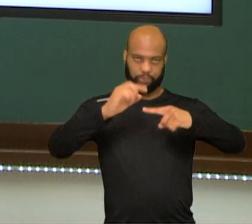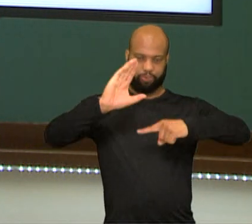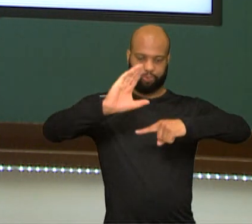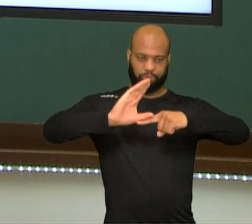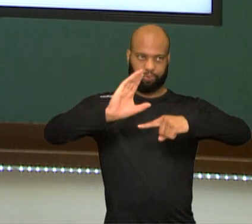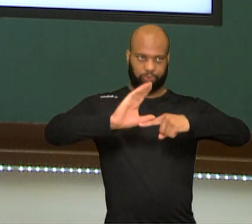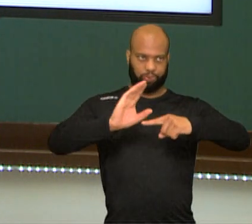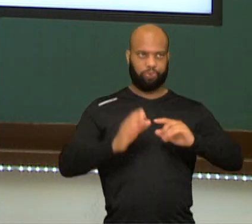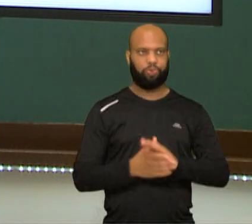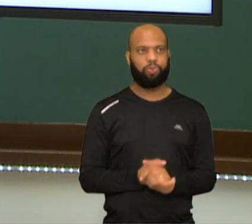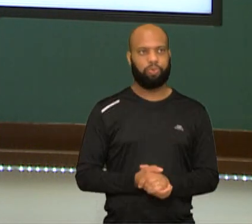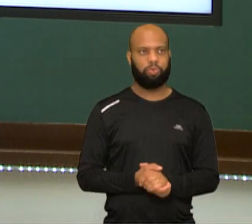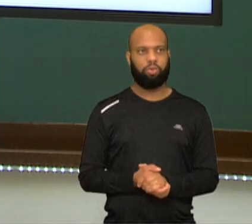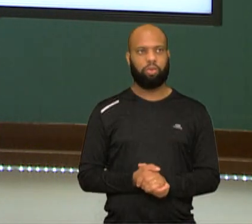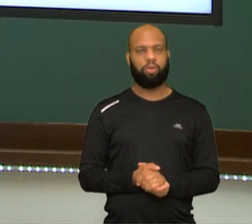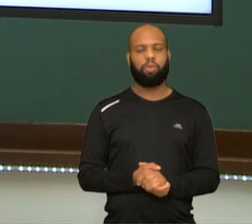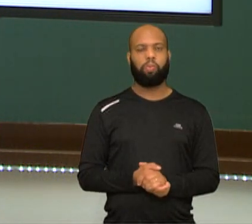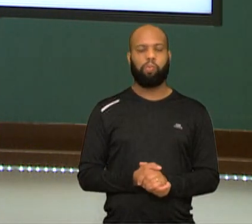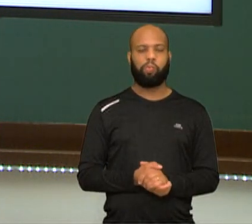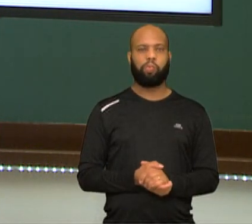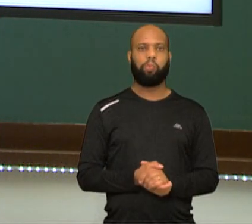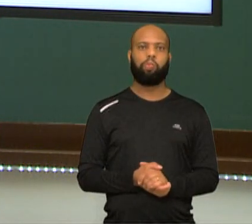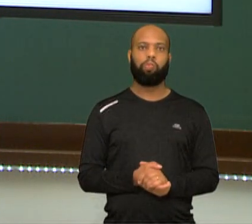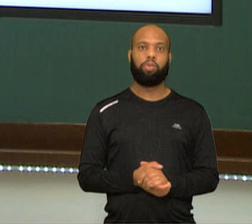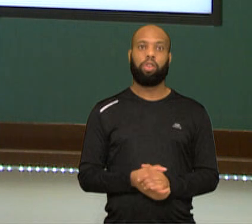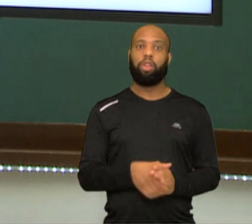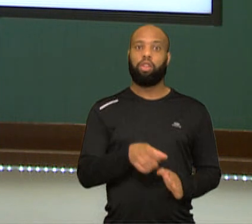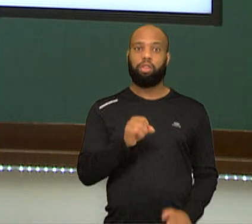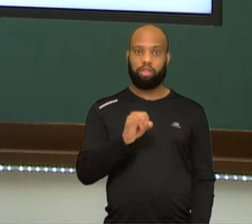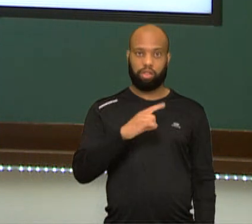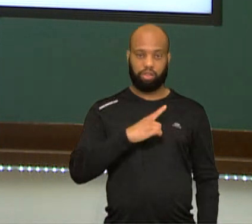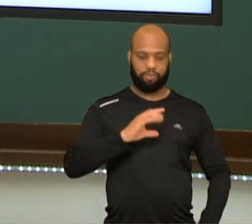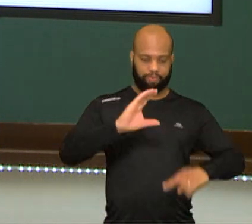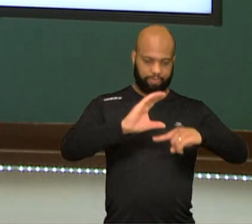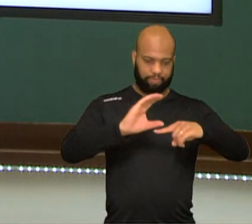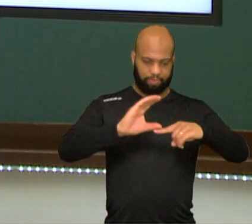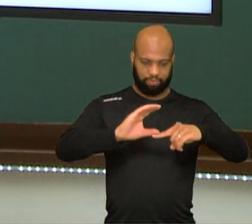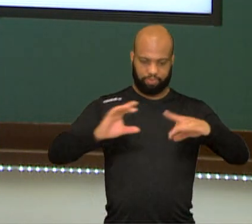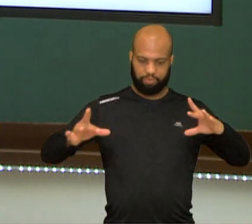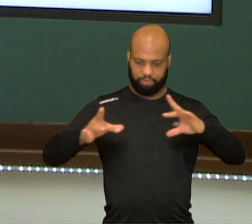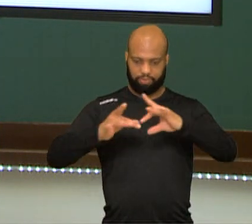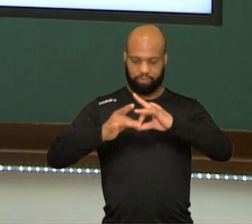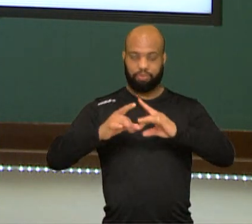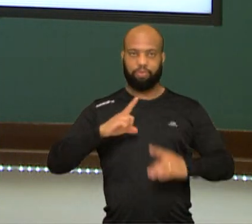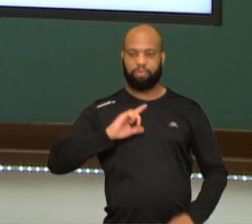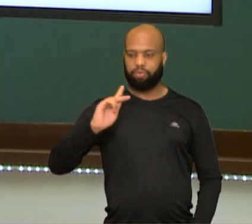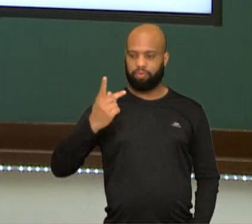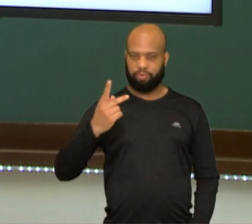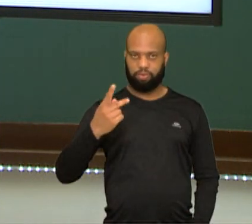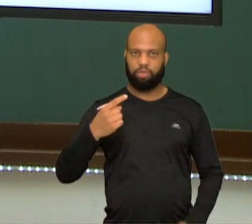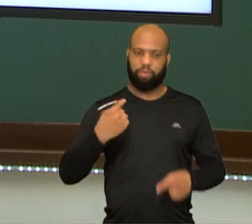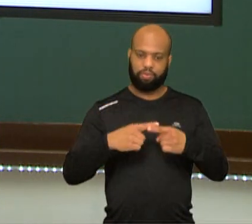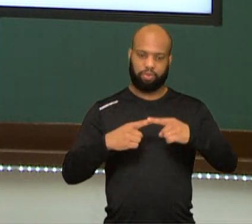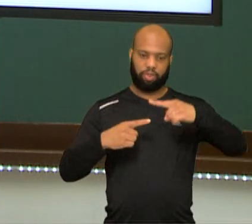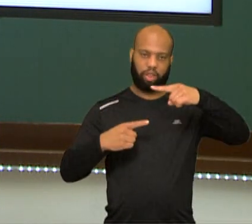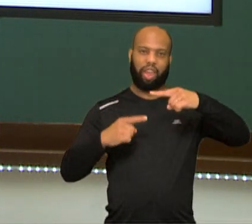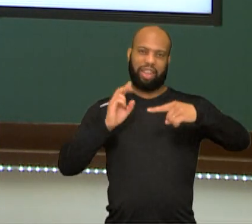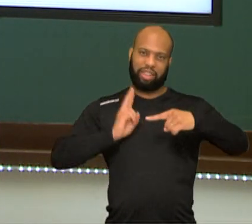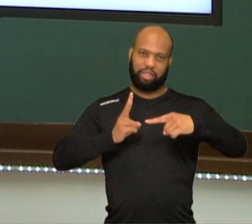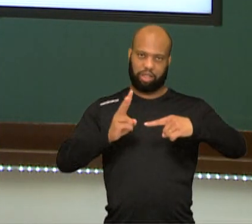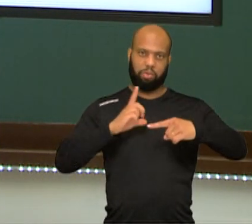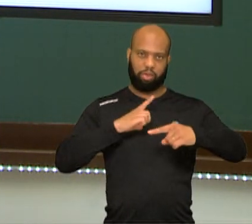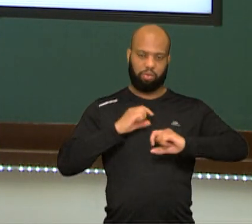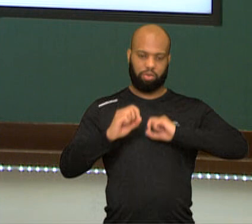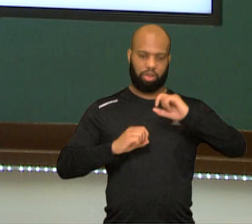um carbono também, e com os seus respectivos hidrogênios para fechar 4 ligações químicas. Nós temos aqui, então,